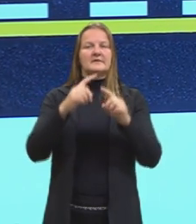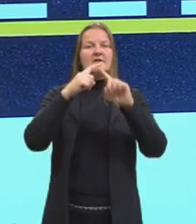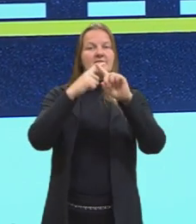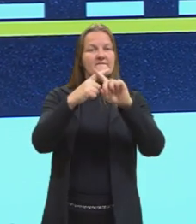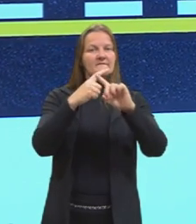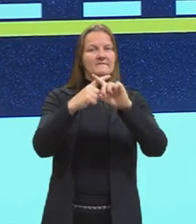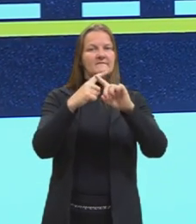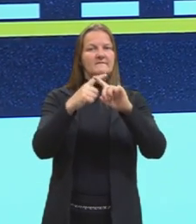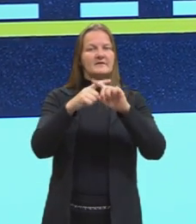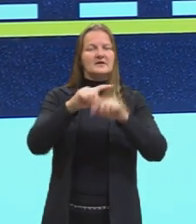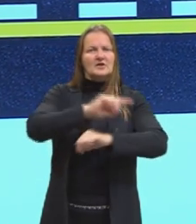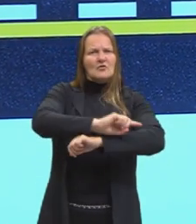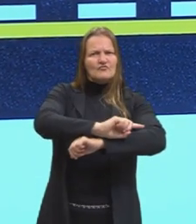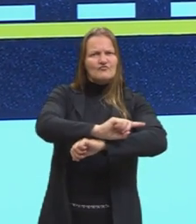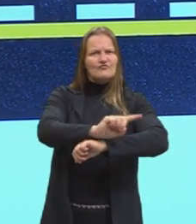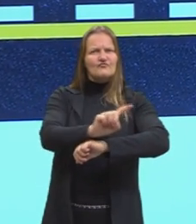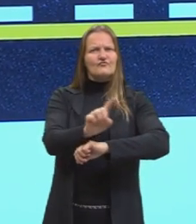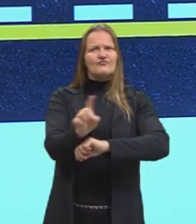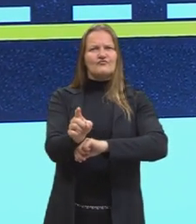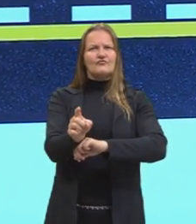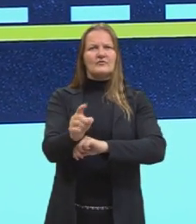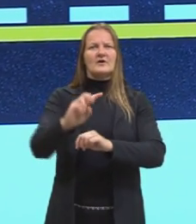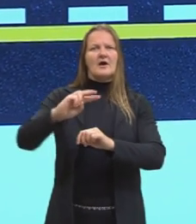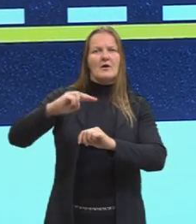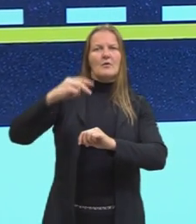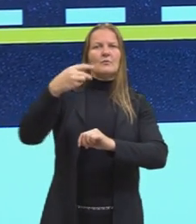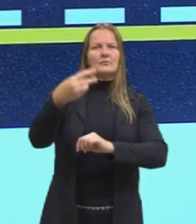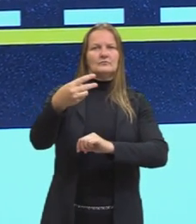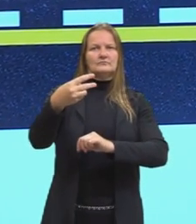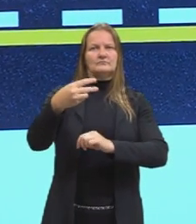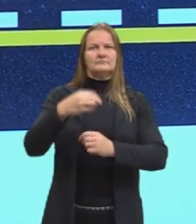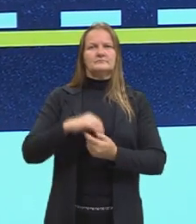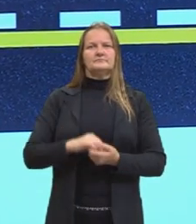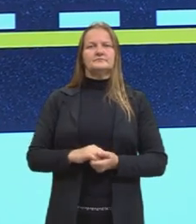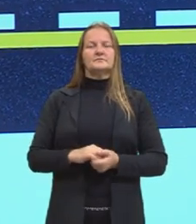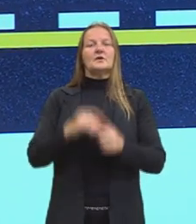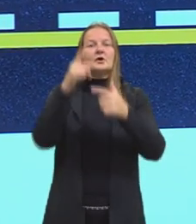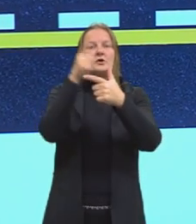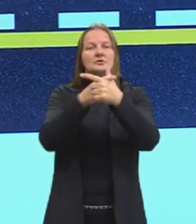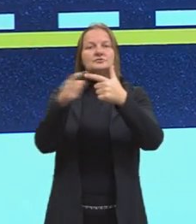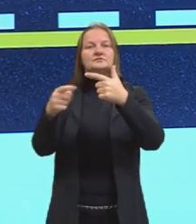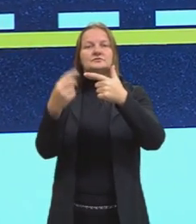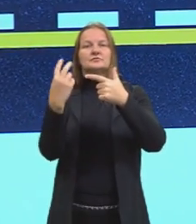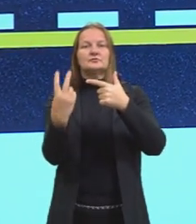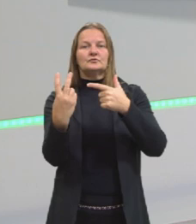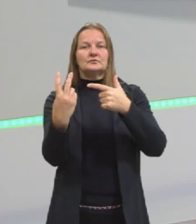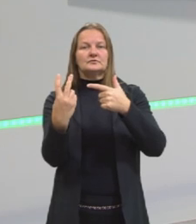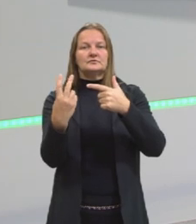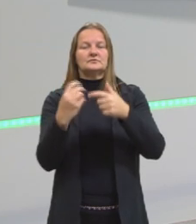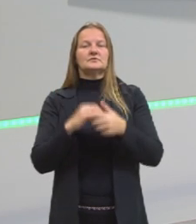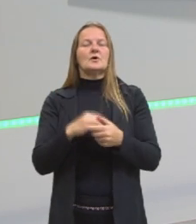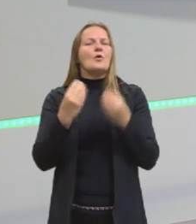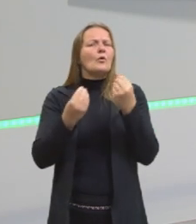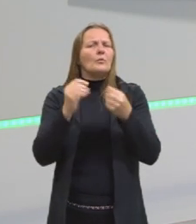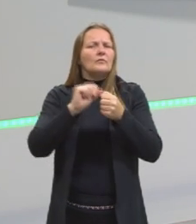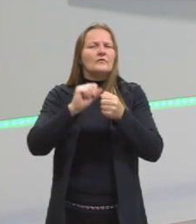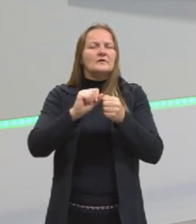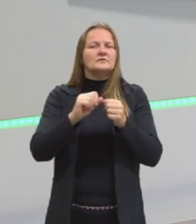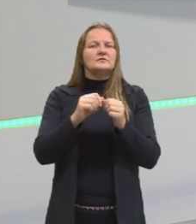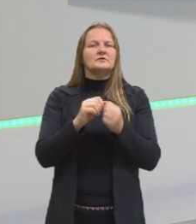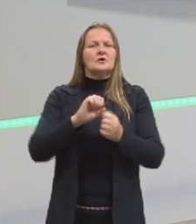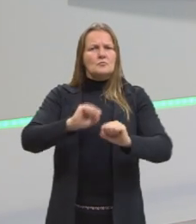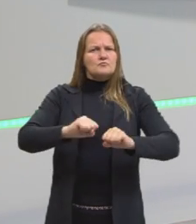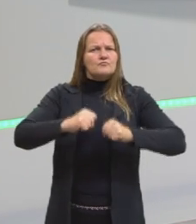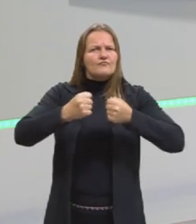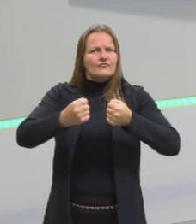multiplicado pela velocidade ao quadrado certo / 2 não é assim que a gente define a